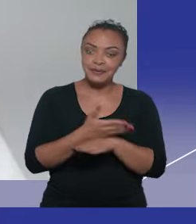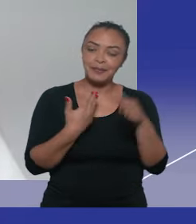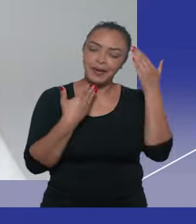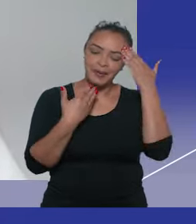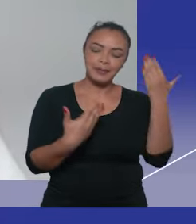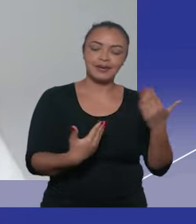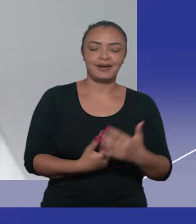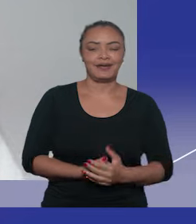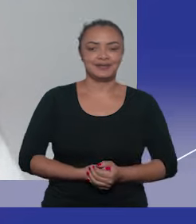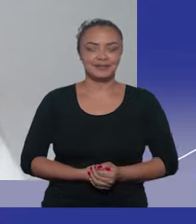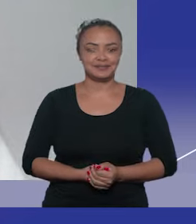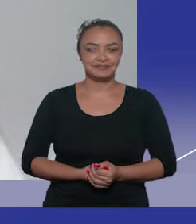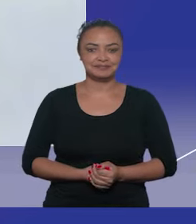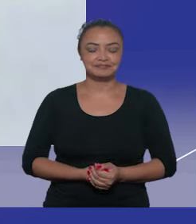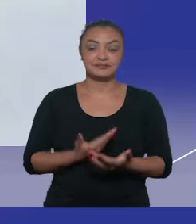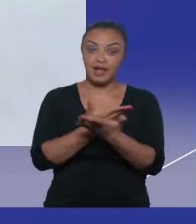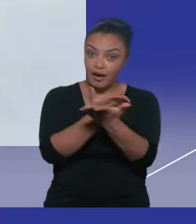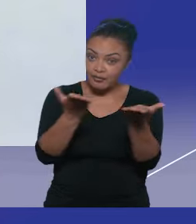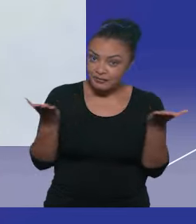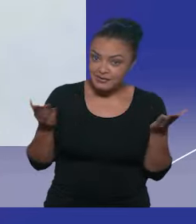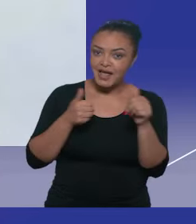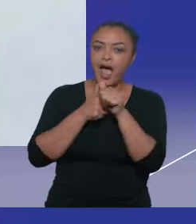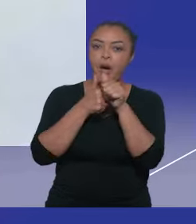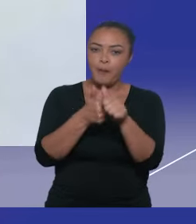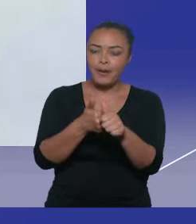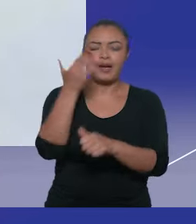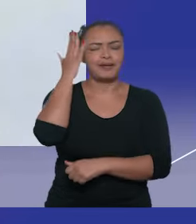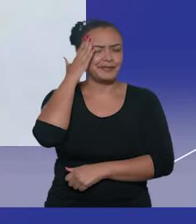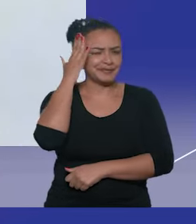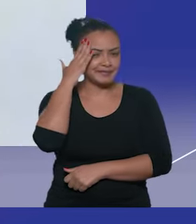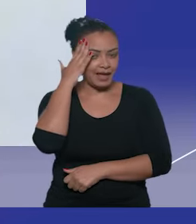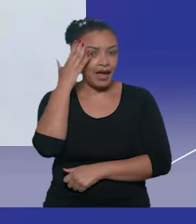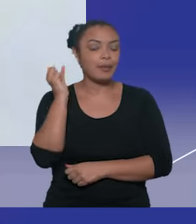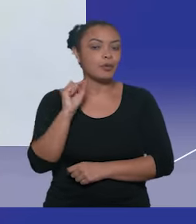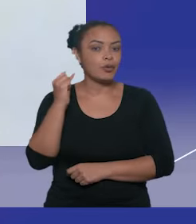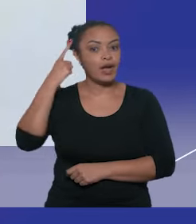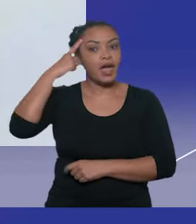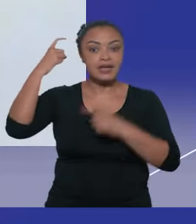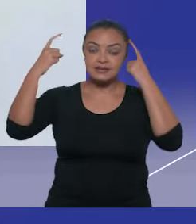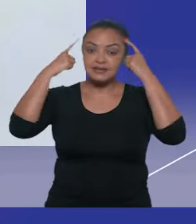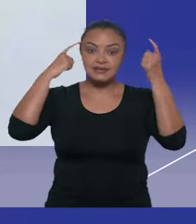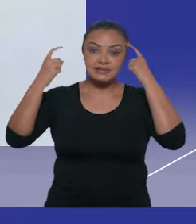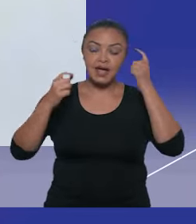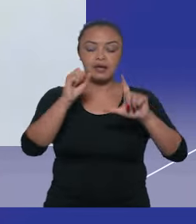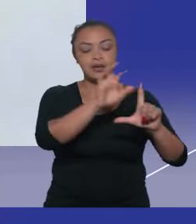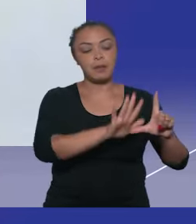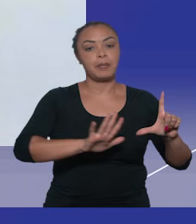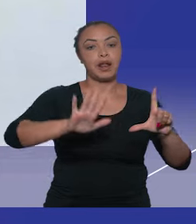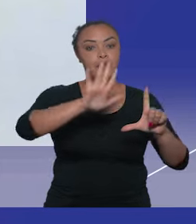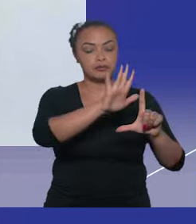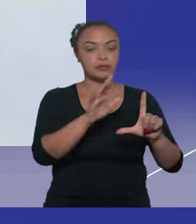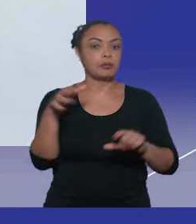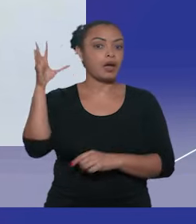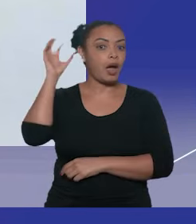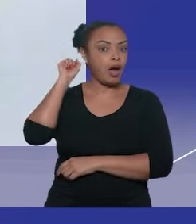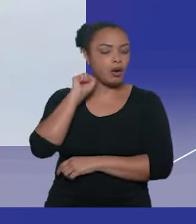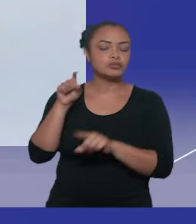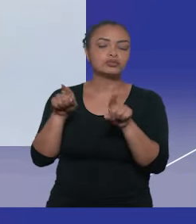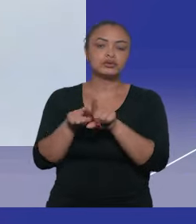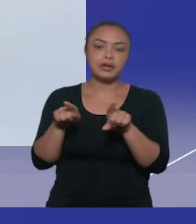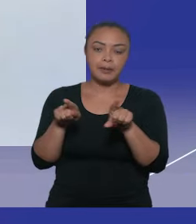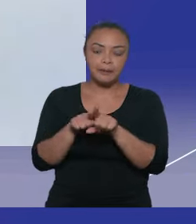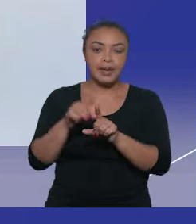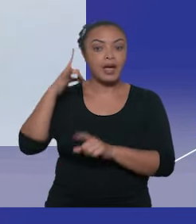Muito obrigada. E você que nos acompanha já sabe, o Insights está nas principais plataformas de áudio,